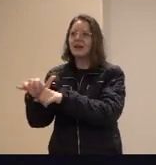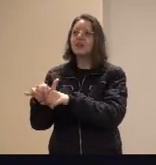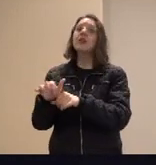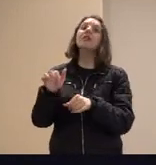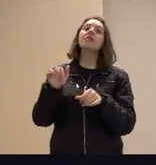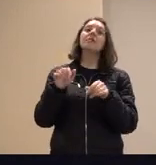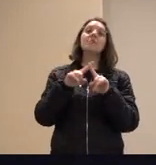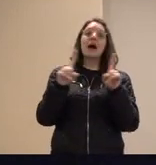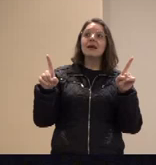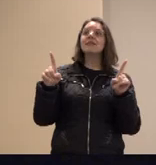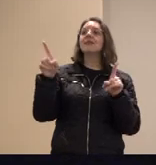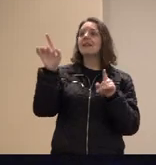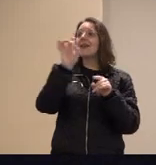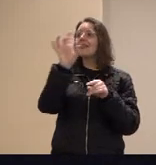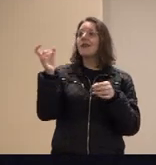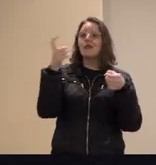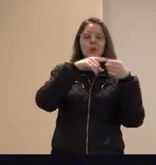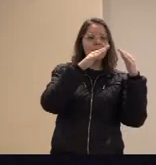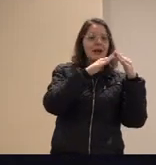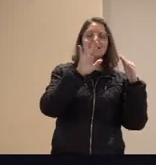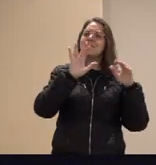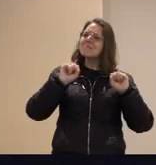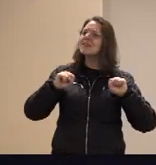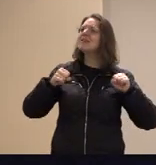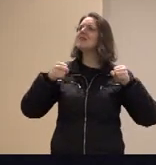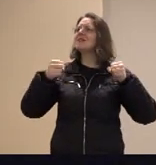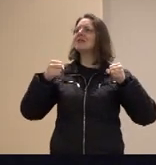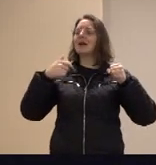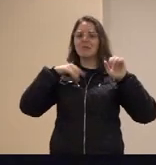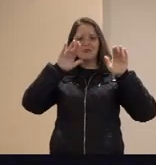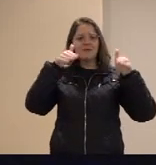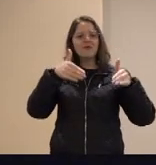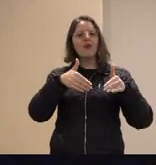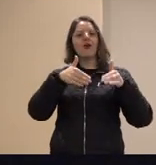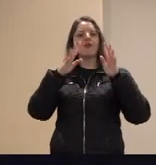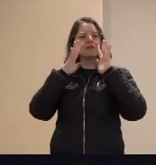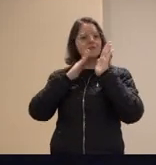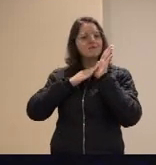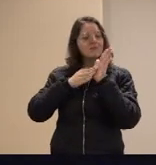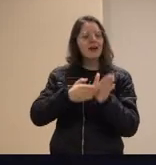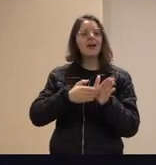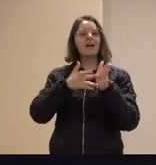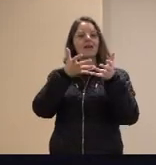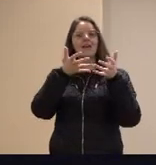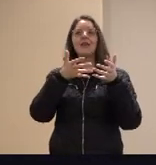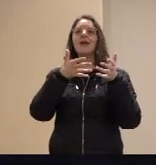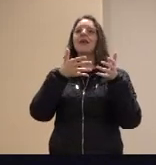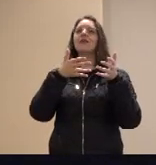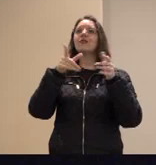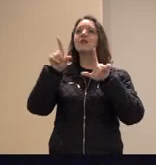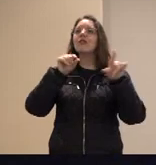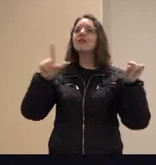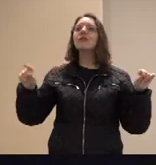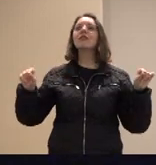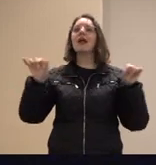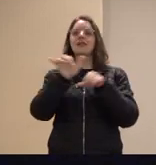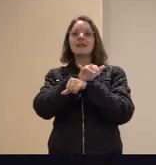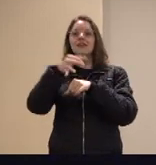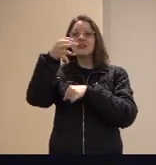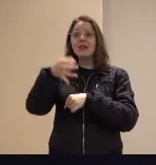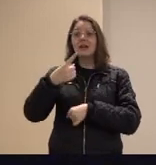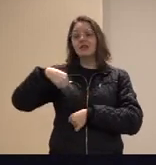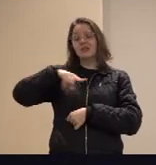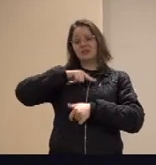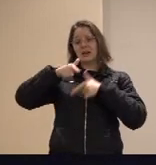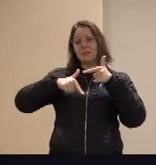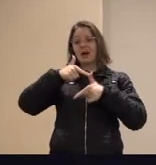também mais comprometidos com a causa e comprometidos em encontrar caminhos e fazer a nossa parte cada vez melhor para garantir